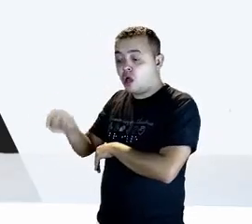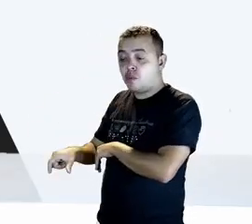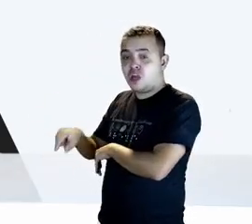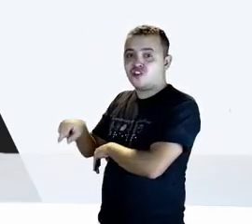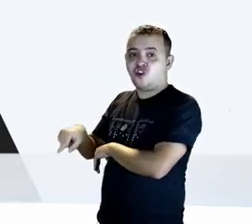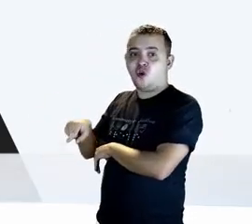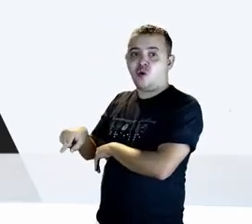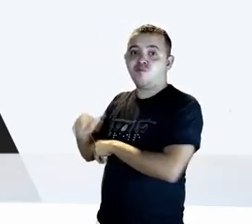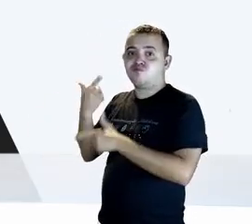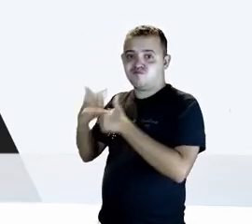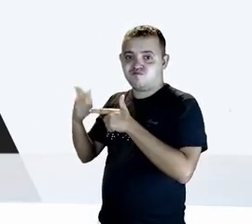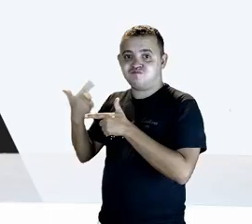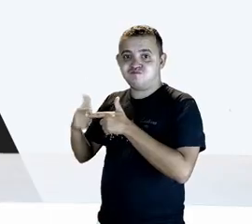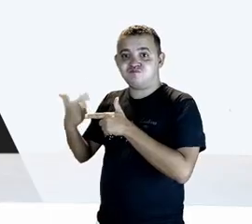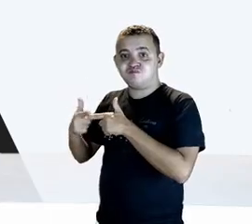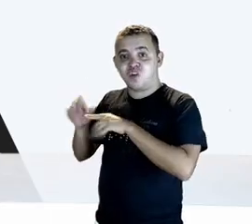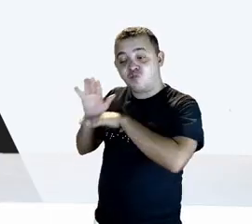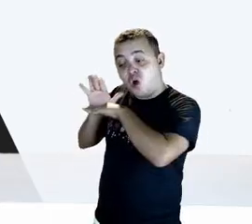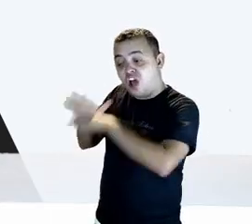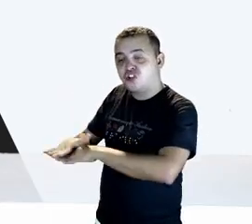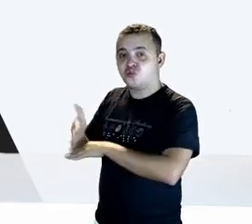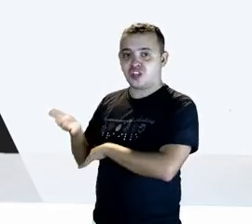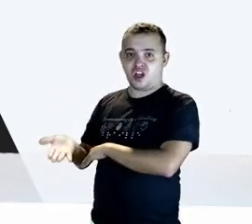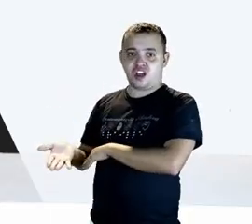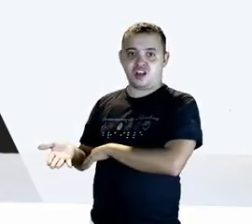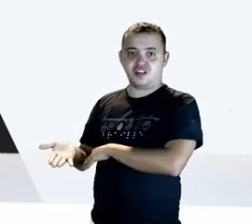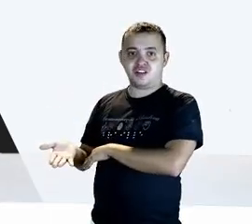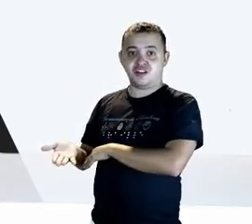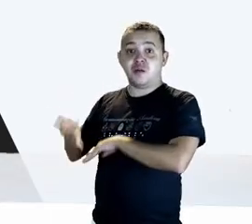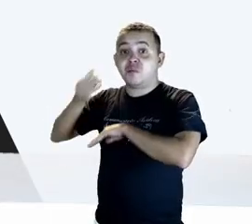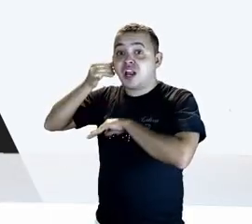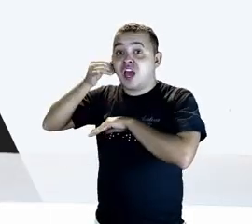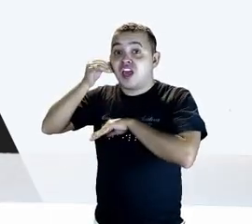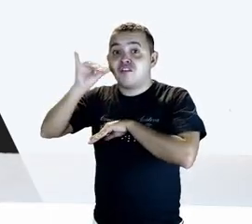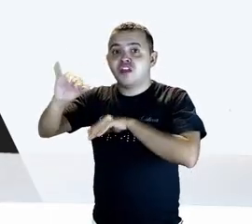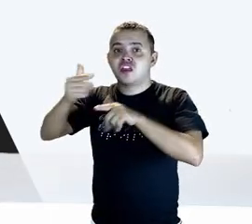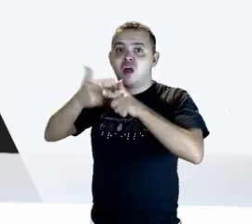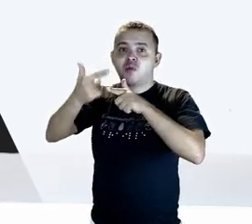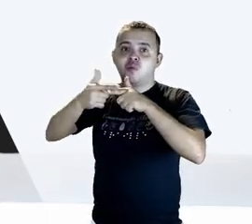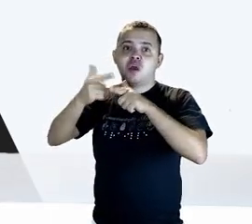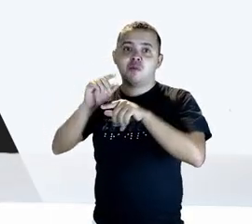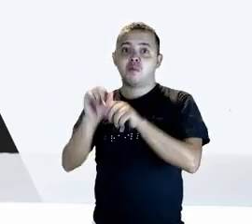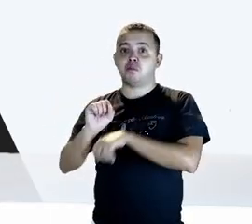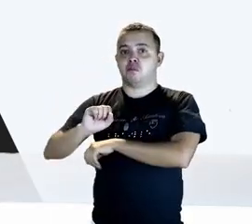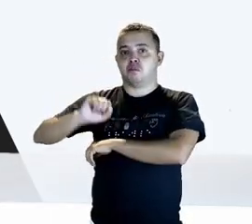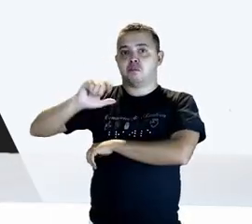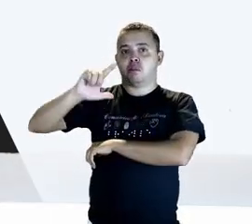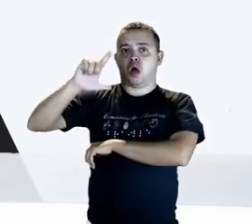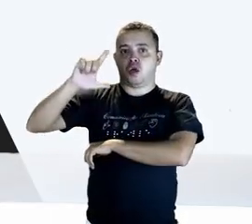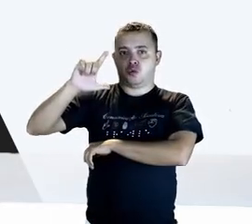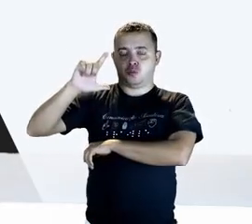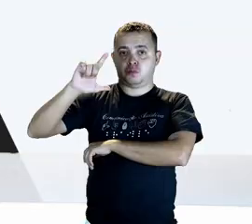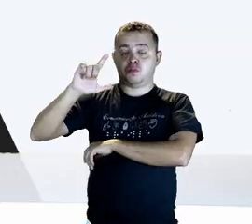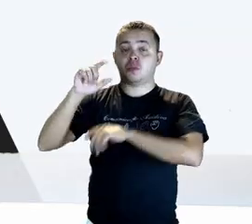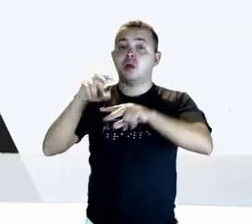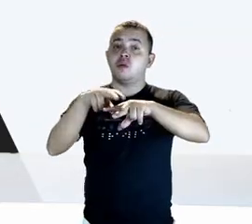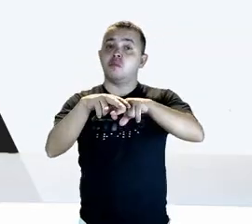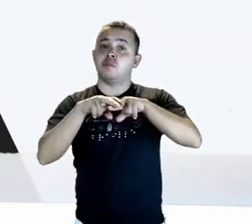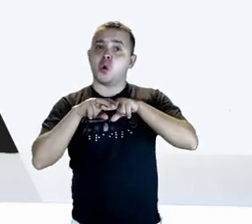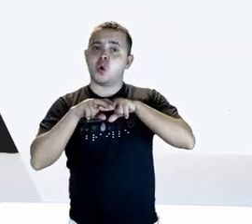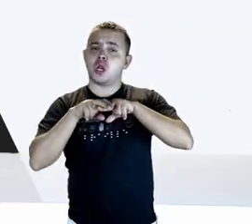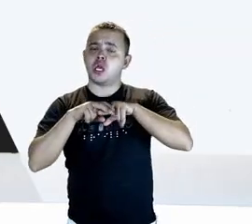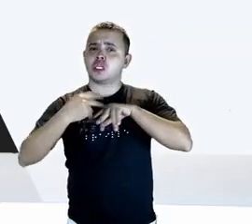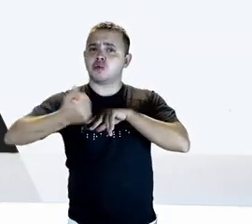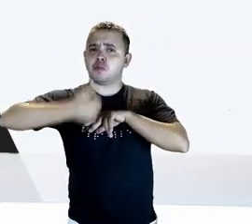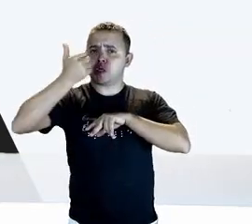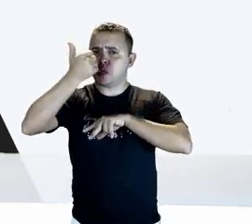um bem-estar e evitar agravamento das lesões existentes. Por isso, a gente classifica como